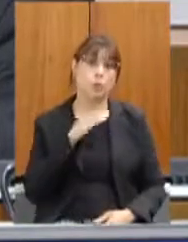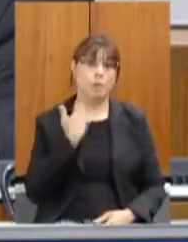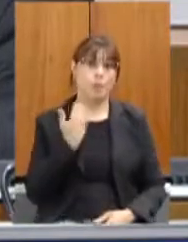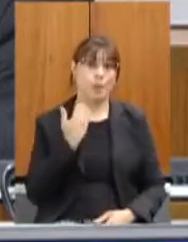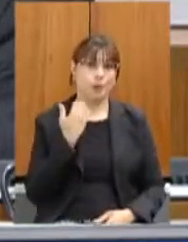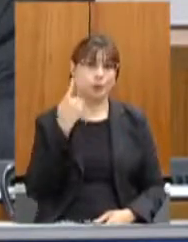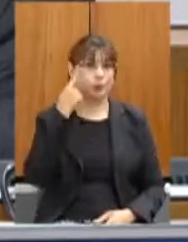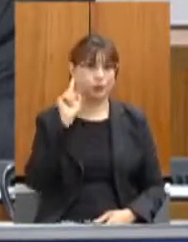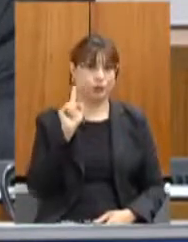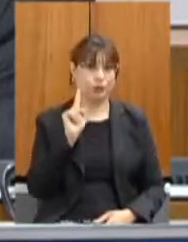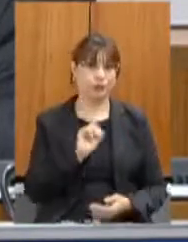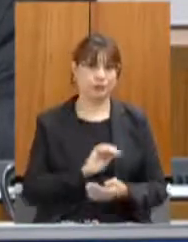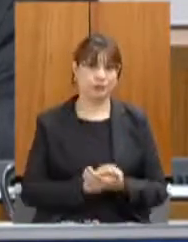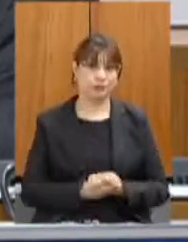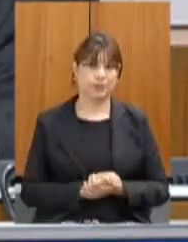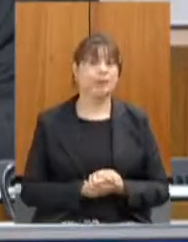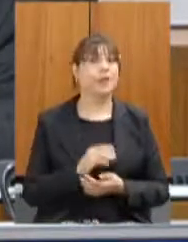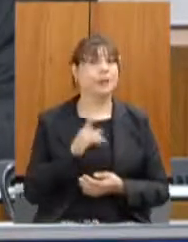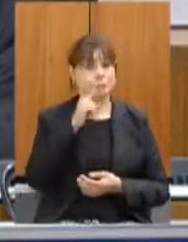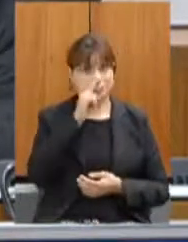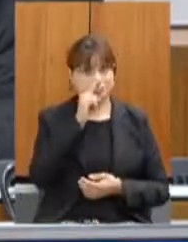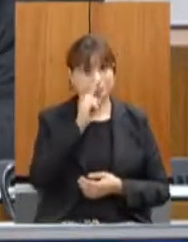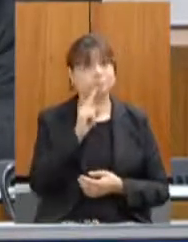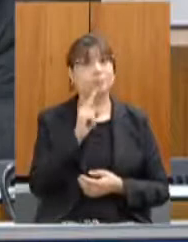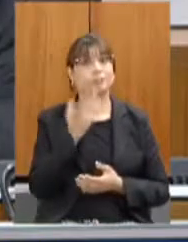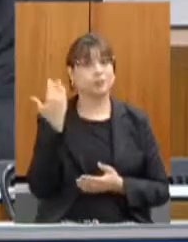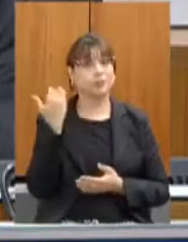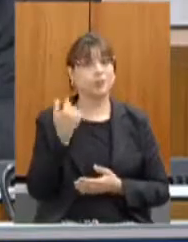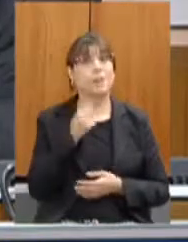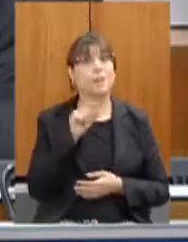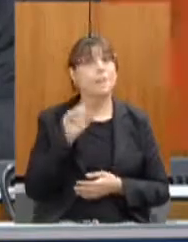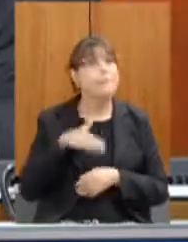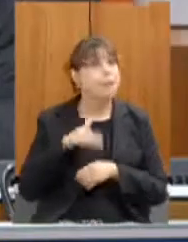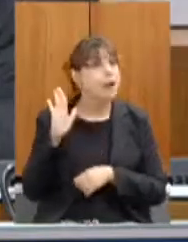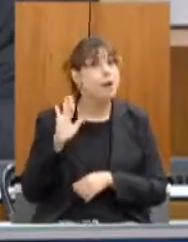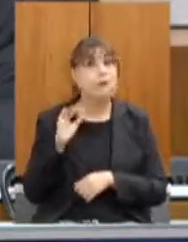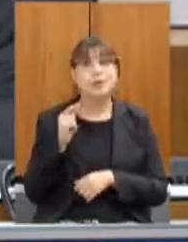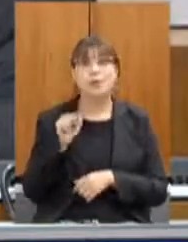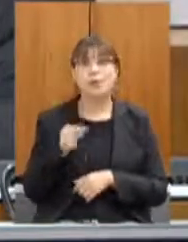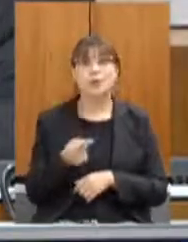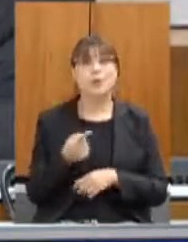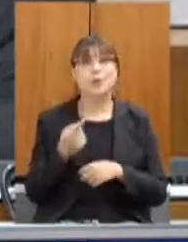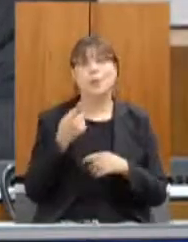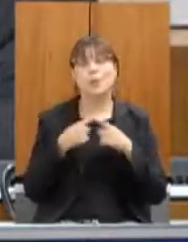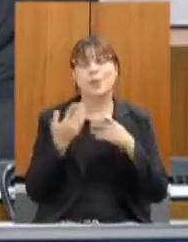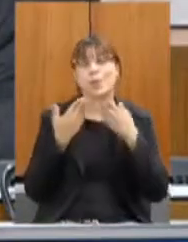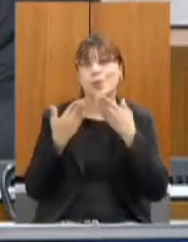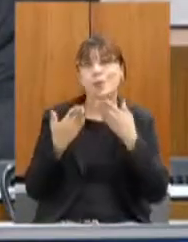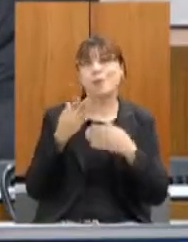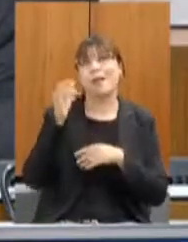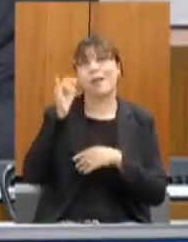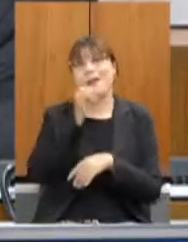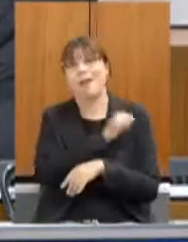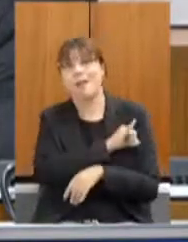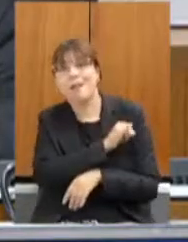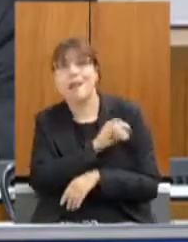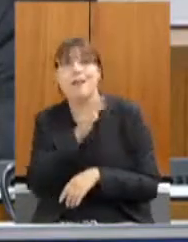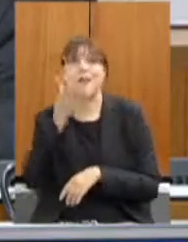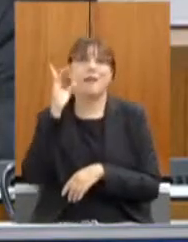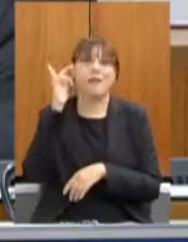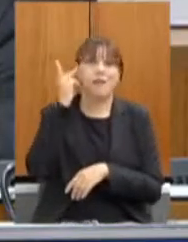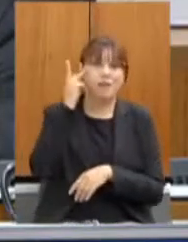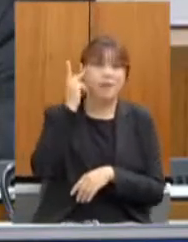aqui no estado era o risco de ter mais de 1000 A exemplo do Rio de São Paulo essa era a realidade que muitas vezes as pessoas esquecem